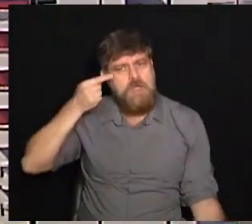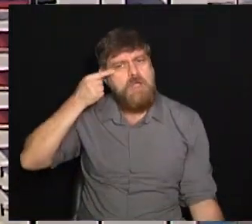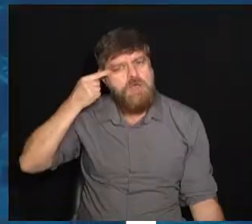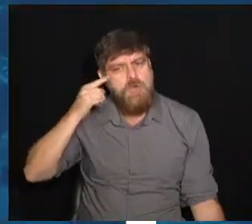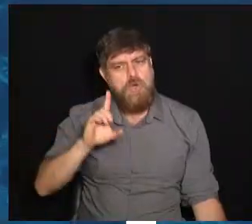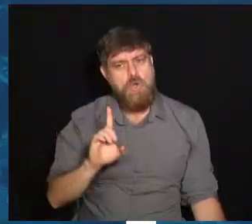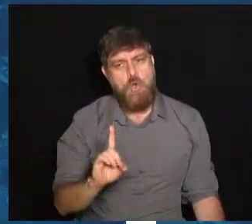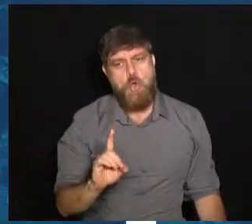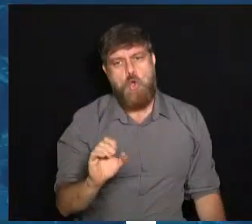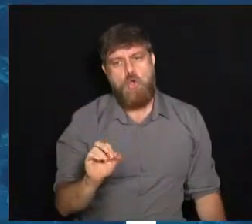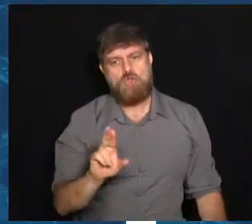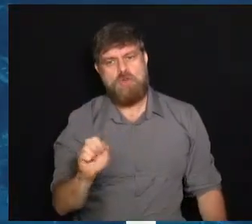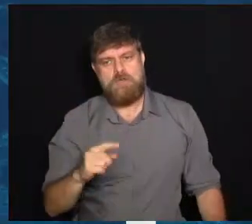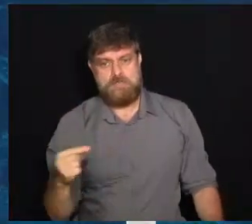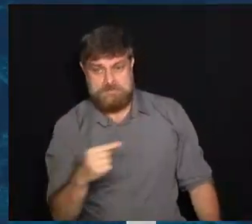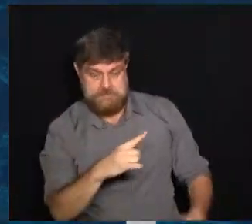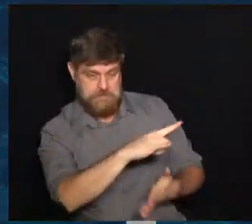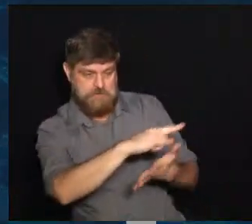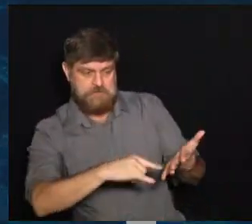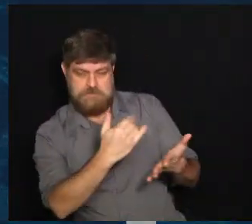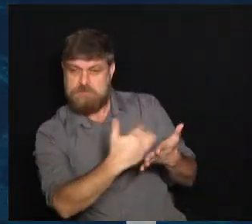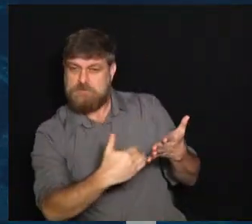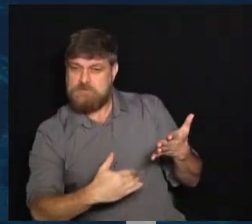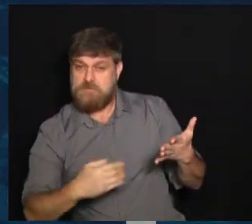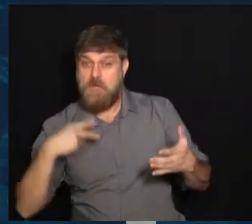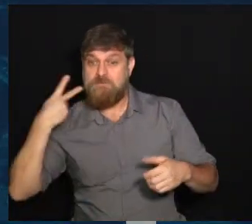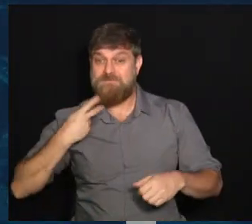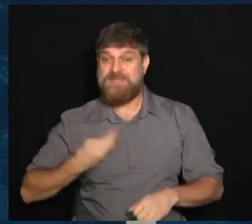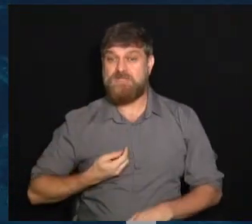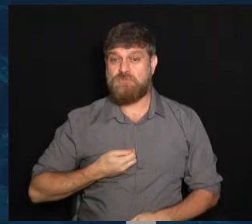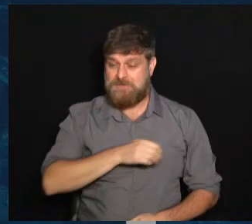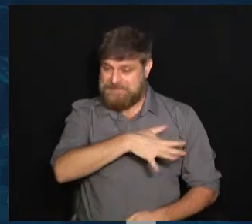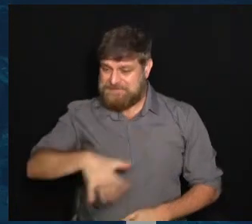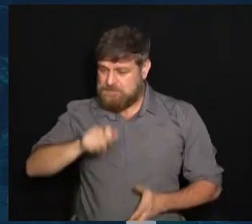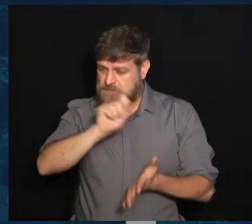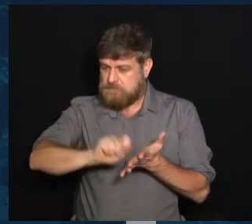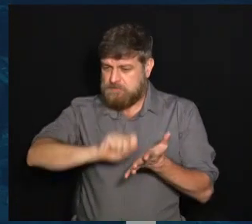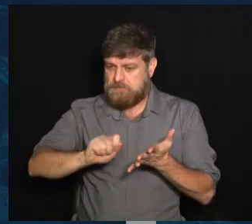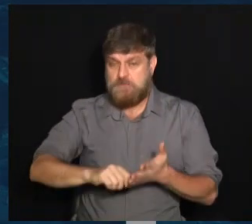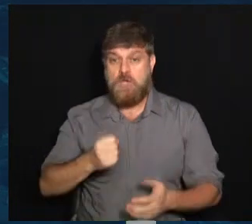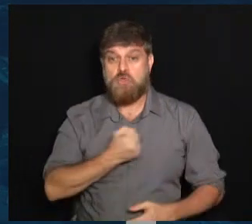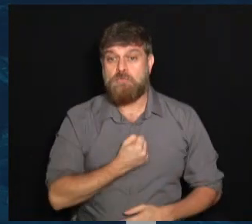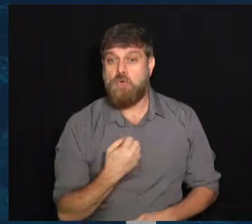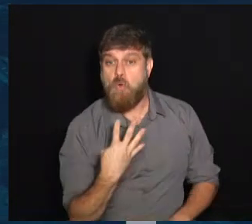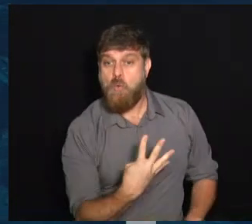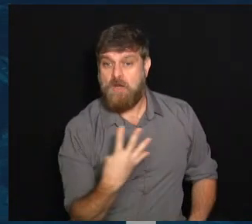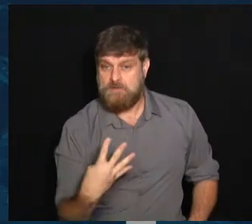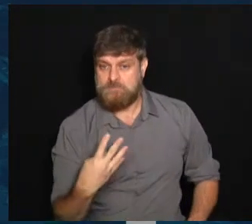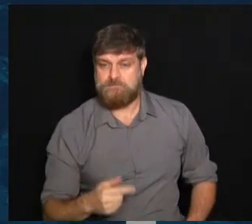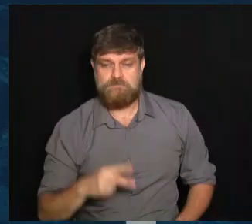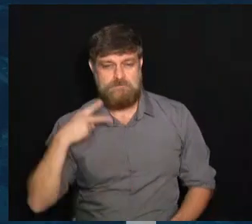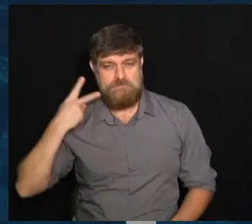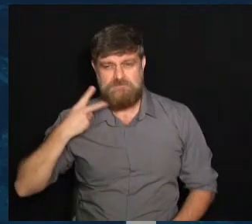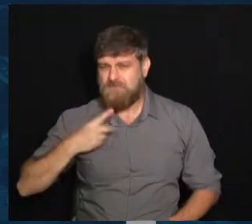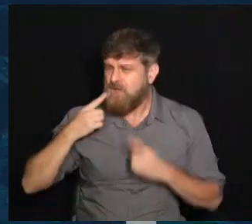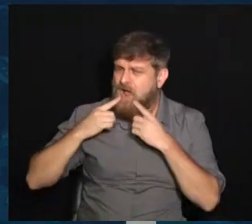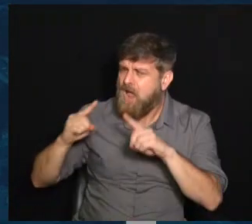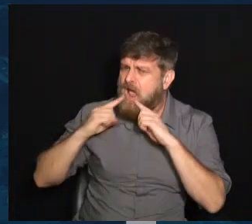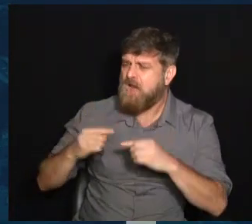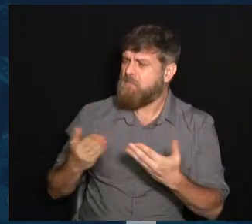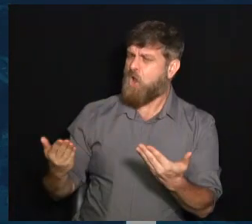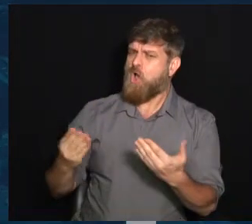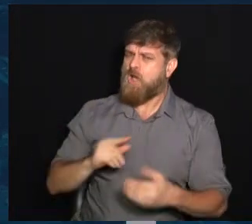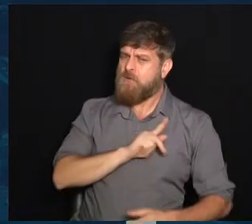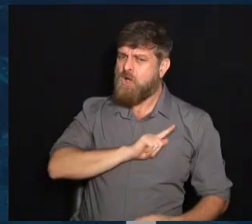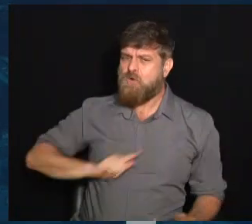Dória. A moção é de autoria do vereador Sidão Santos. No documento número 44, o parlamentar protesta ao governo do